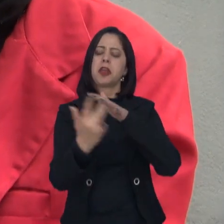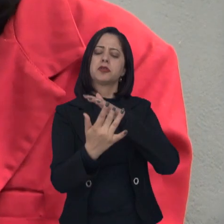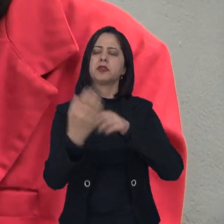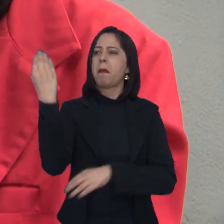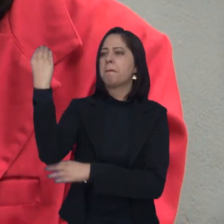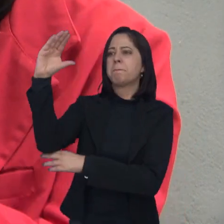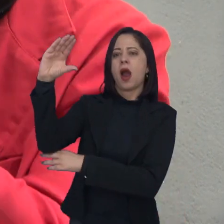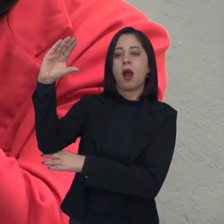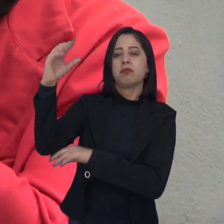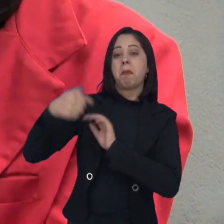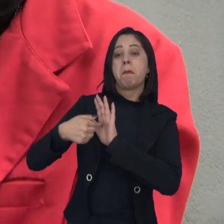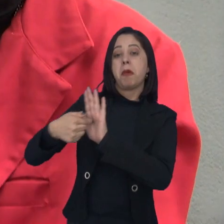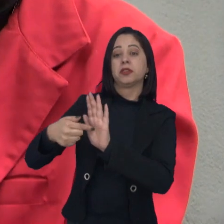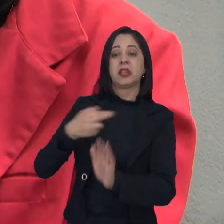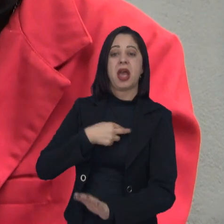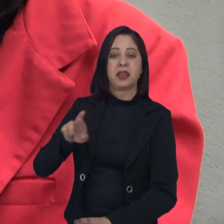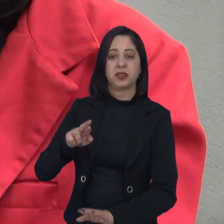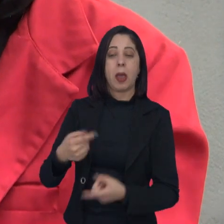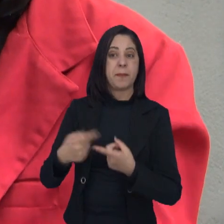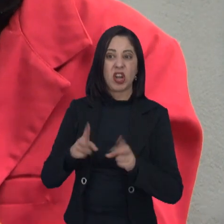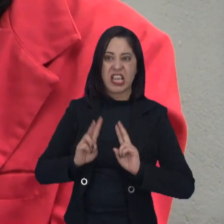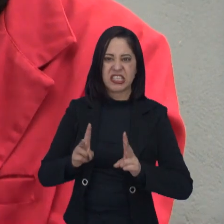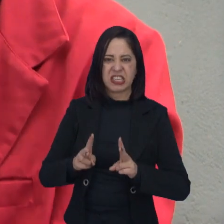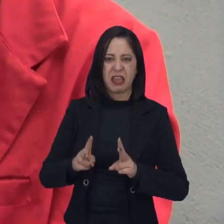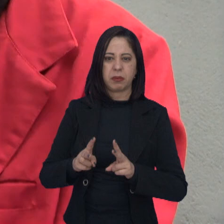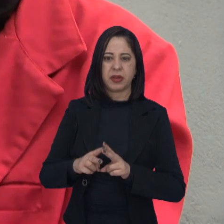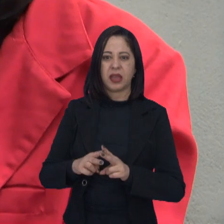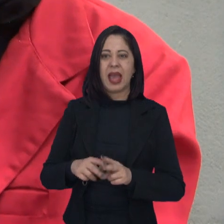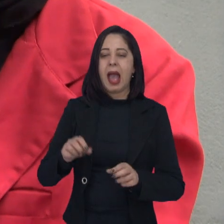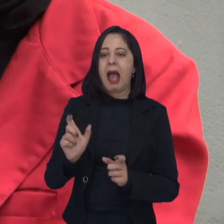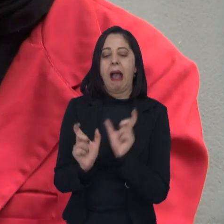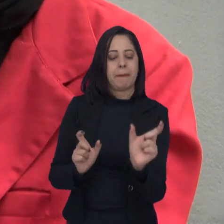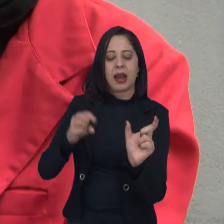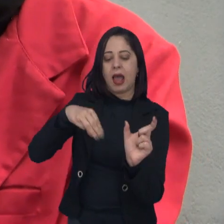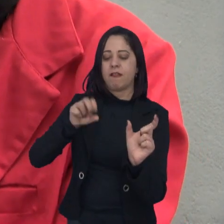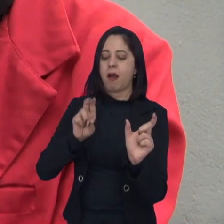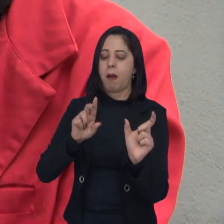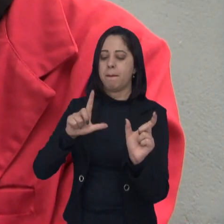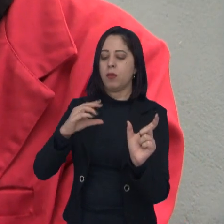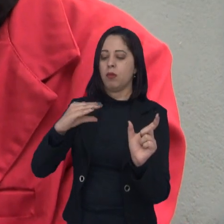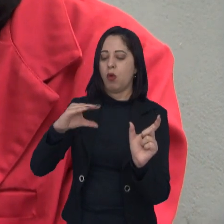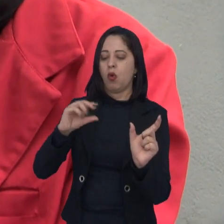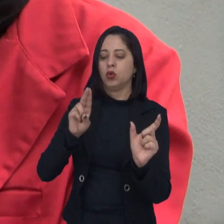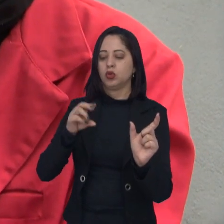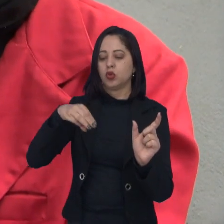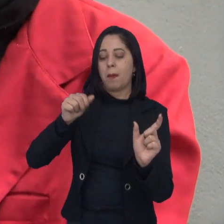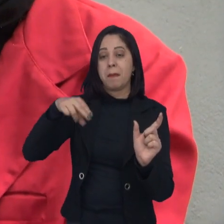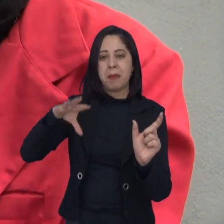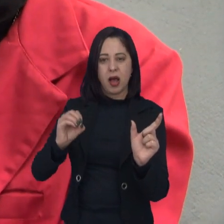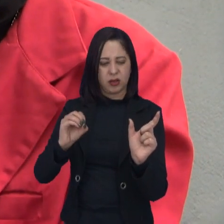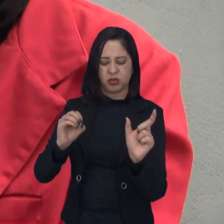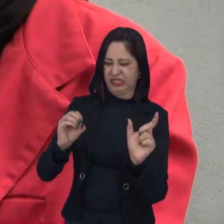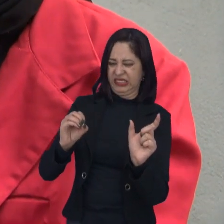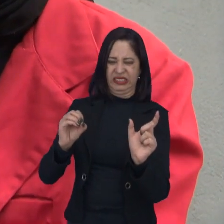um pouco, né, porque somos bombardeados sempre quando tem a palavra muçulmano, é sempre atrelado a alguma coisa negativa, né.